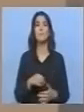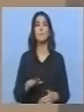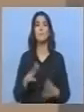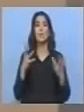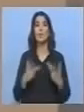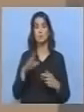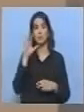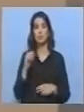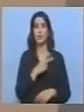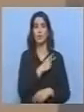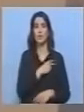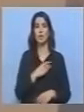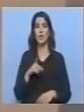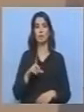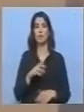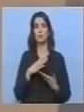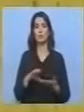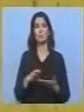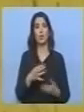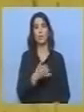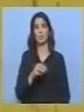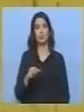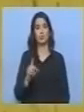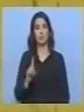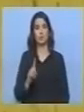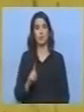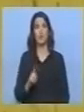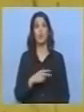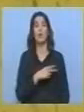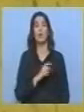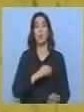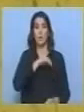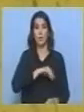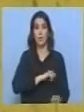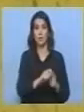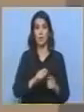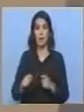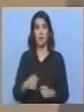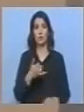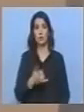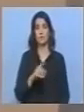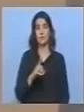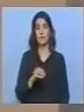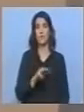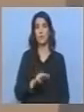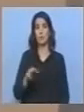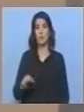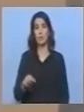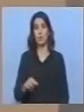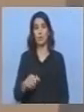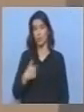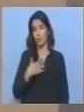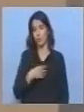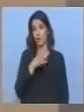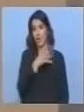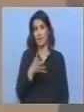de Estado para a Universidade de Lisboa não chega a 200 milhões e os salários que são pagos na Universidade de Lisboa são 260 milhões, que é uma coisa que eu gosto de dizer e que